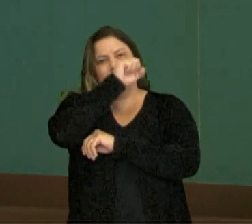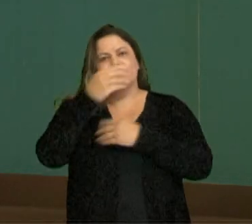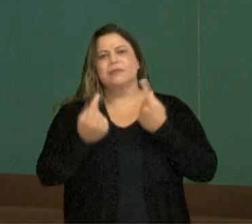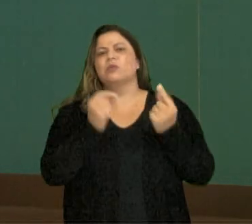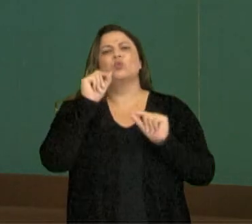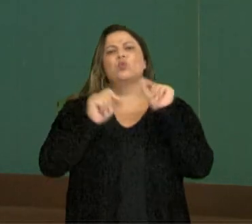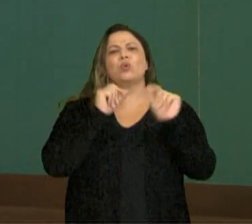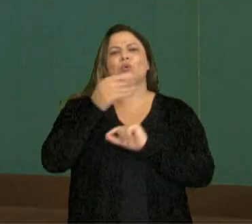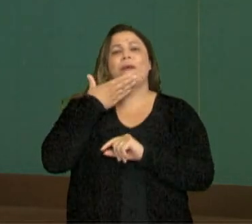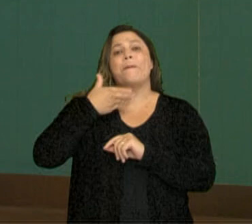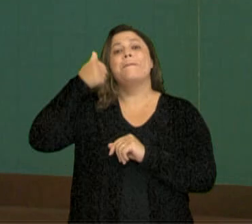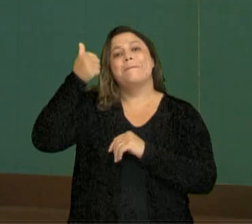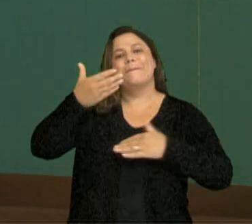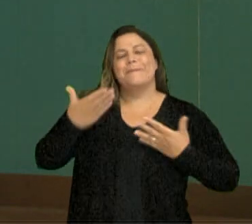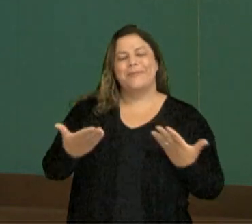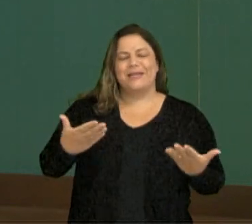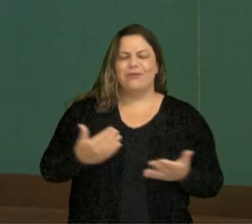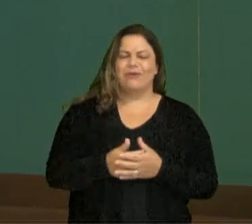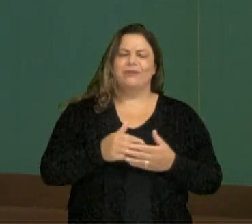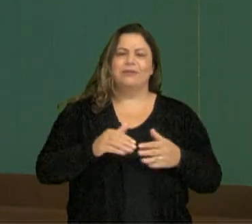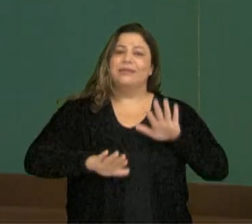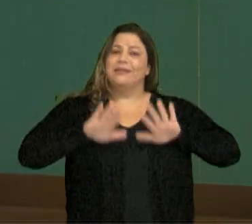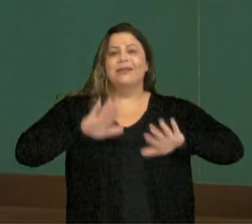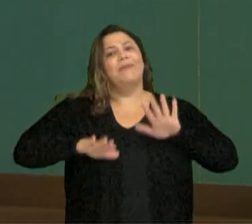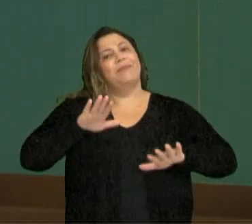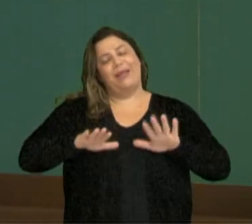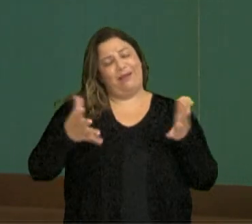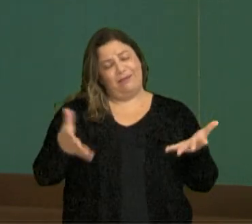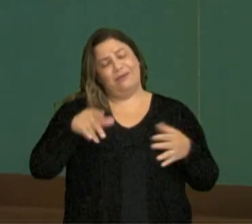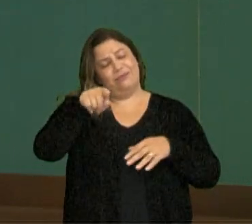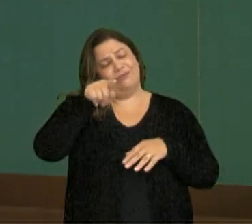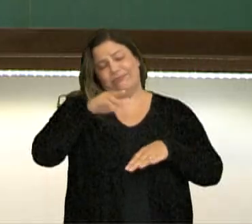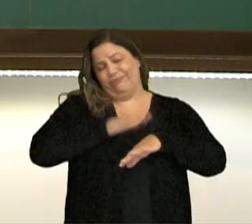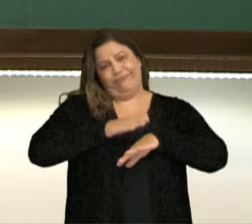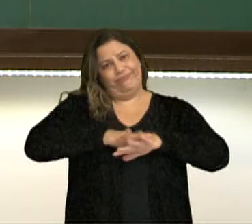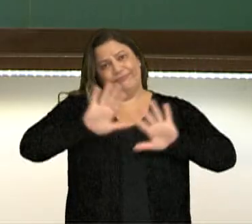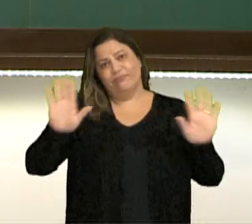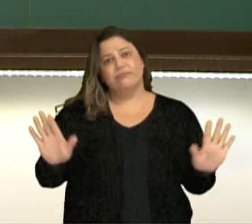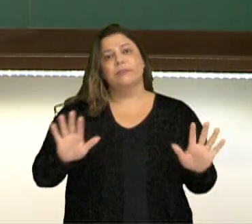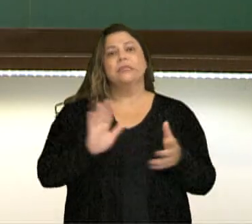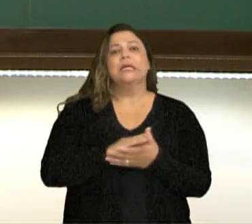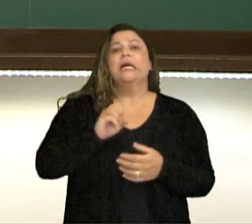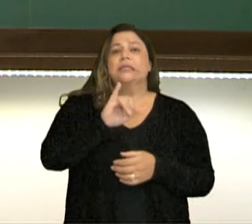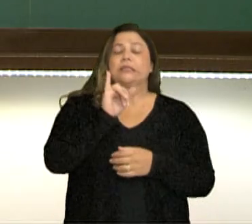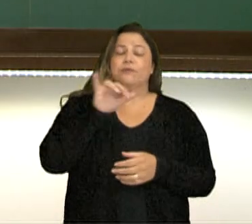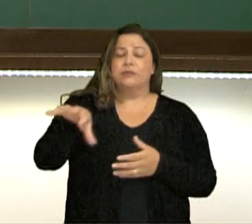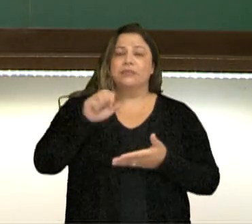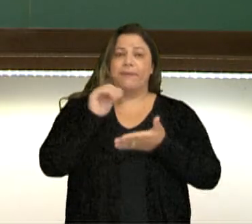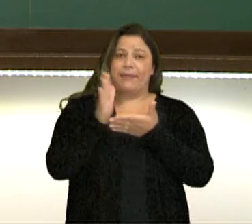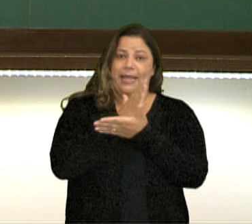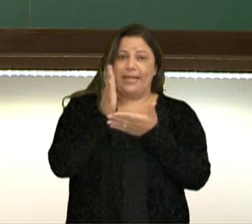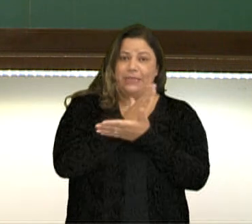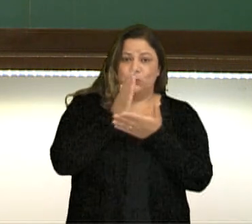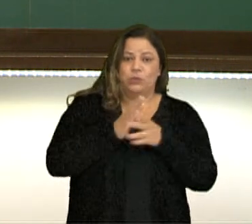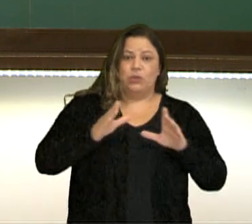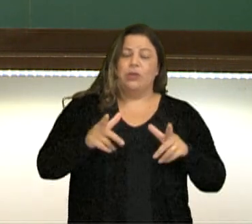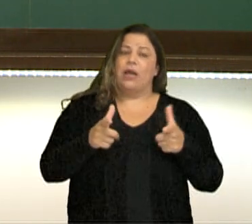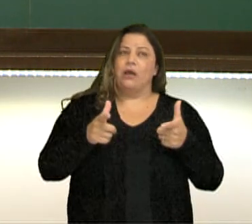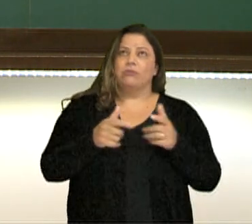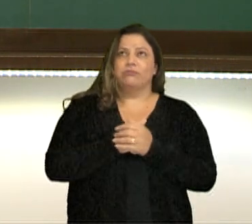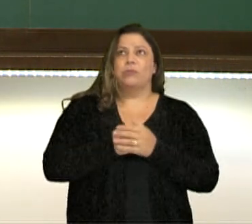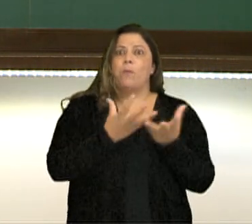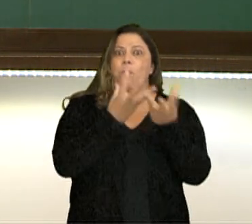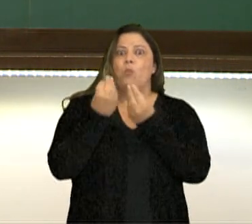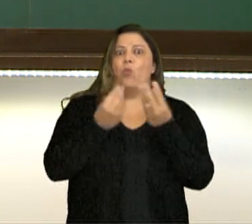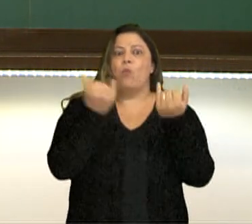o melhor dicionário? Aí depende de gosto, vai muito do seu gosto. Óbvio que se você pega um dicionário bem grande, ele tem